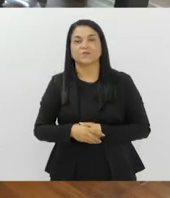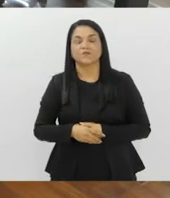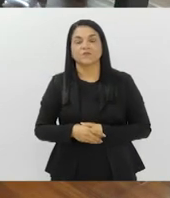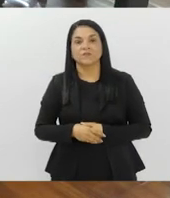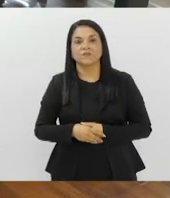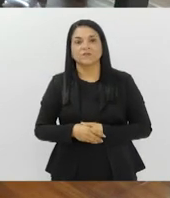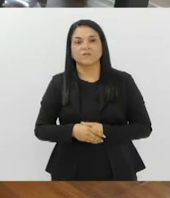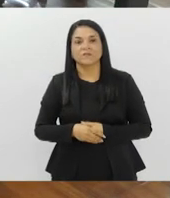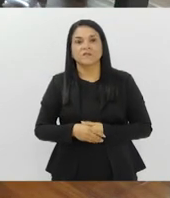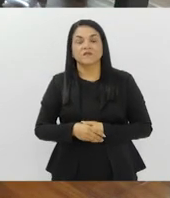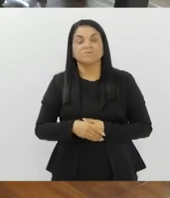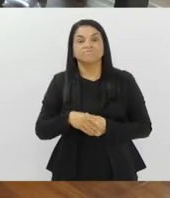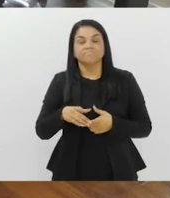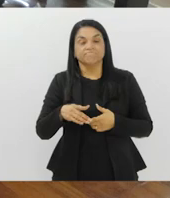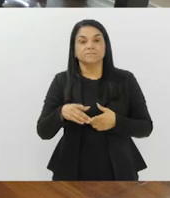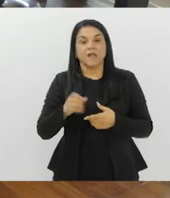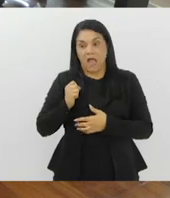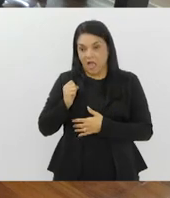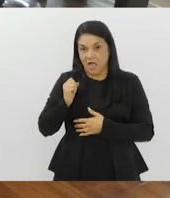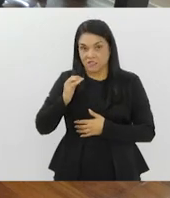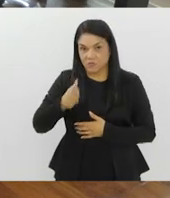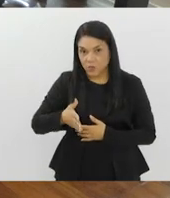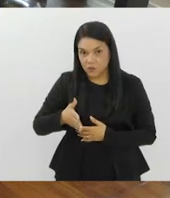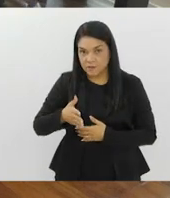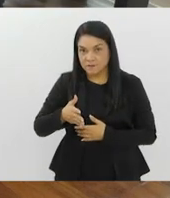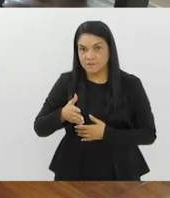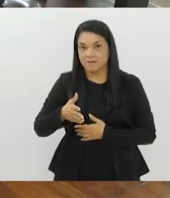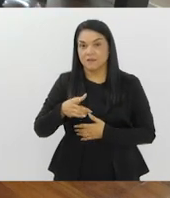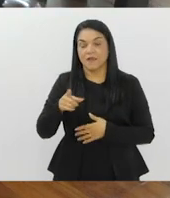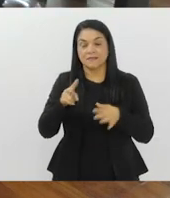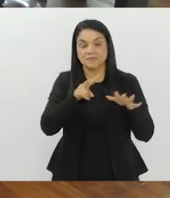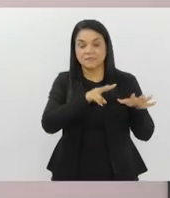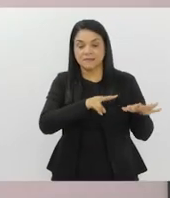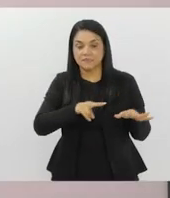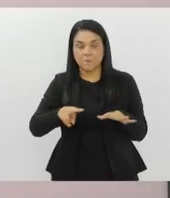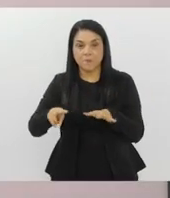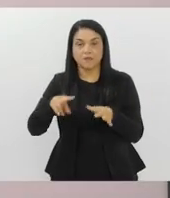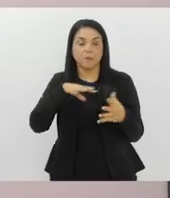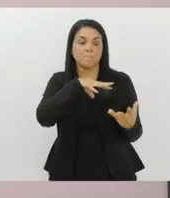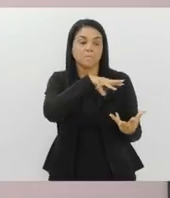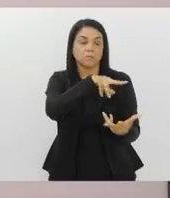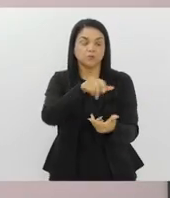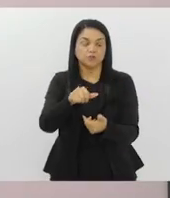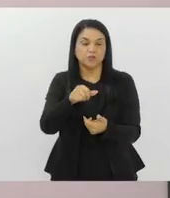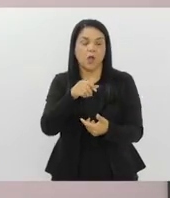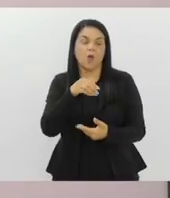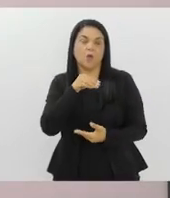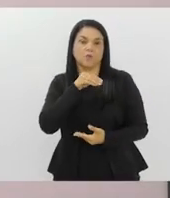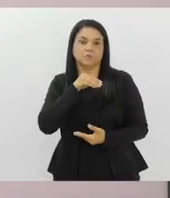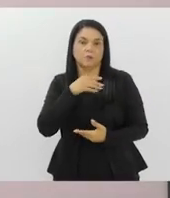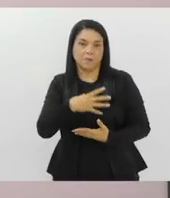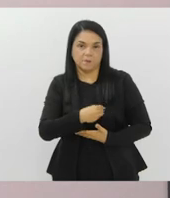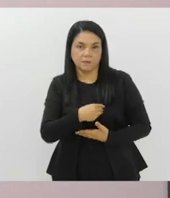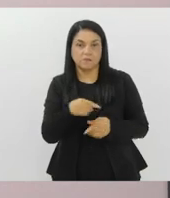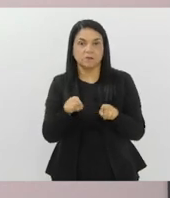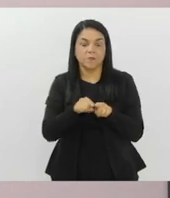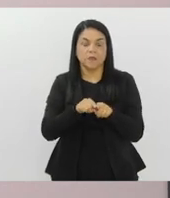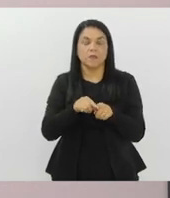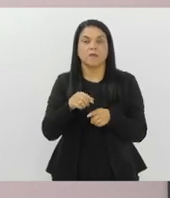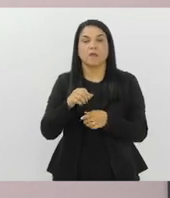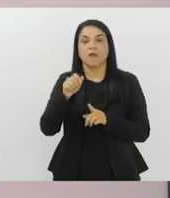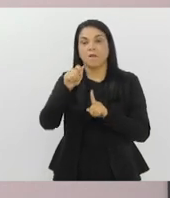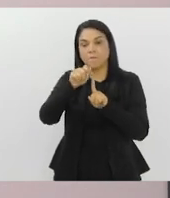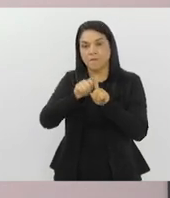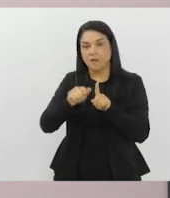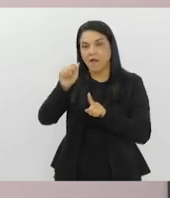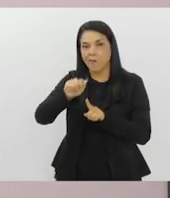Uma dessas engrenagens, né, que a gente fala é a Semana Mundial da Amamentação, o Agosto Dourado, o Dia de Proteção ao Aleitamento Materno, o